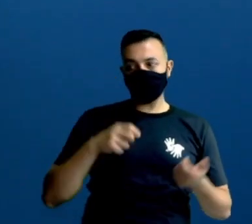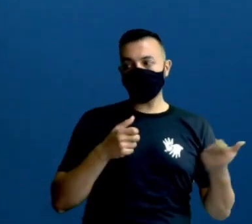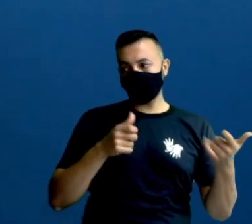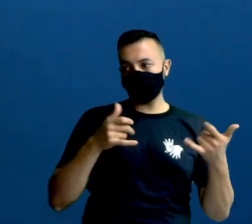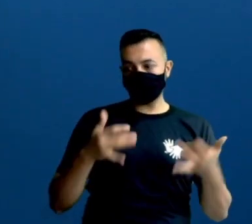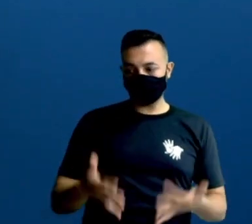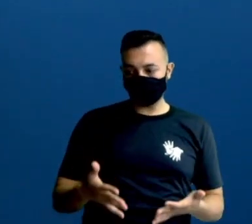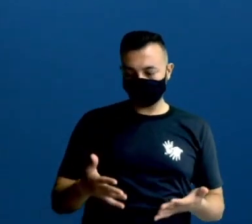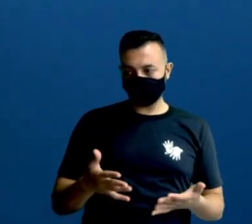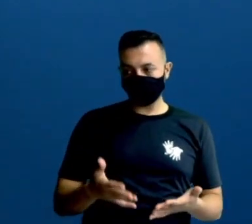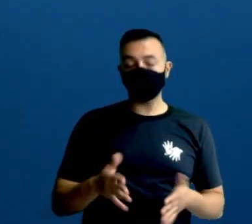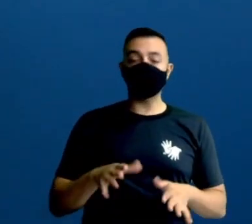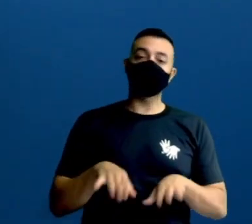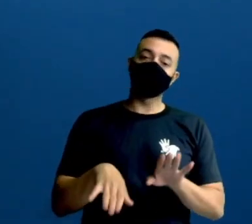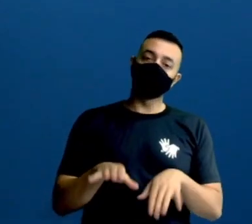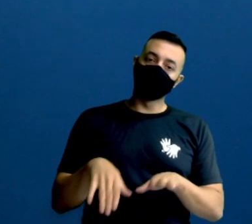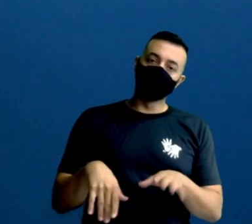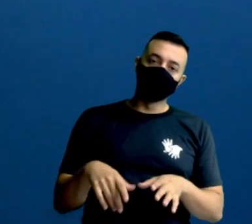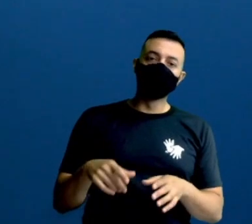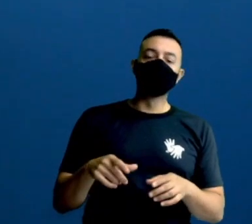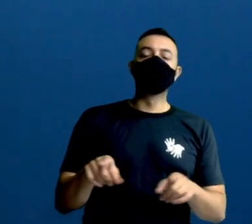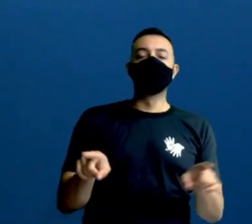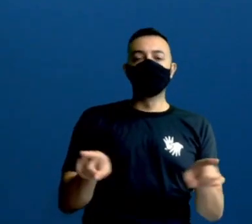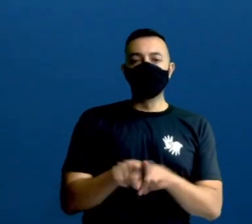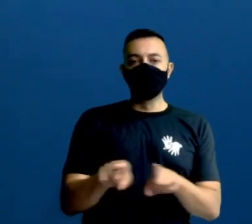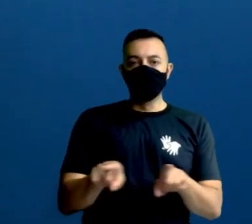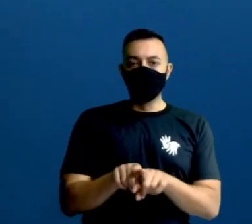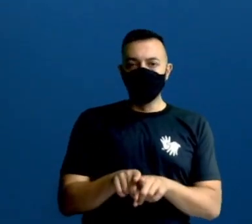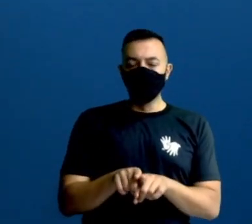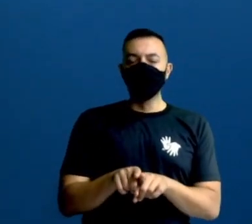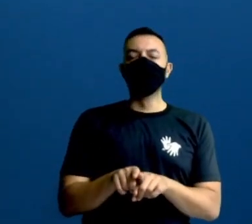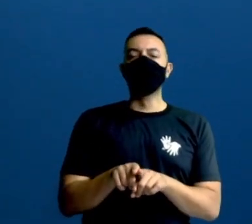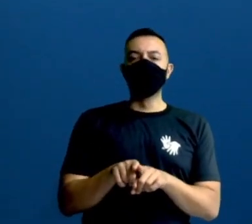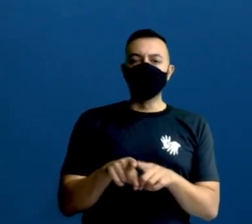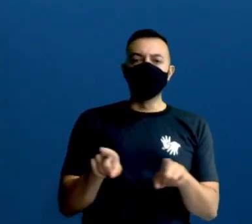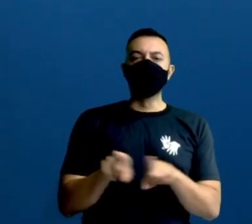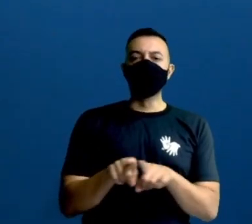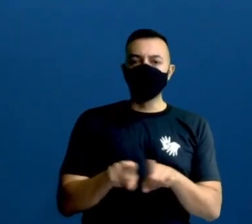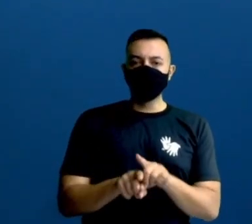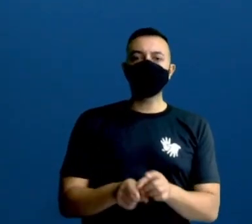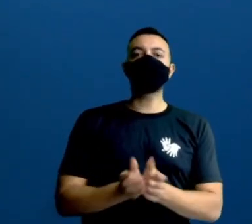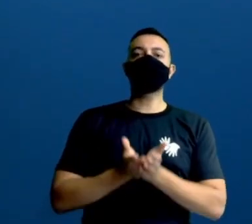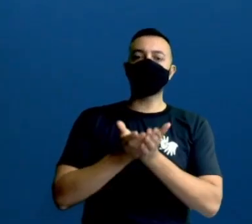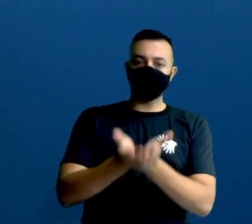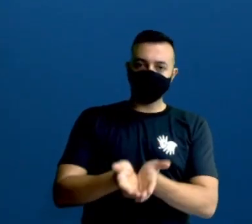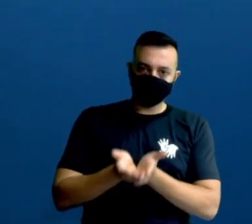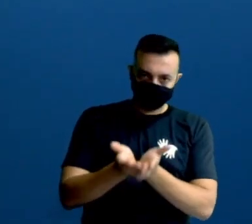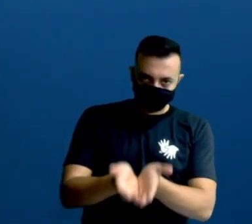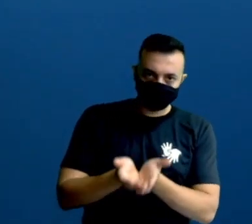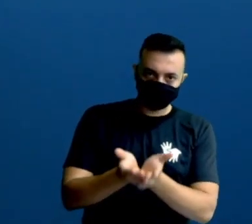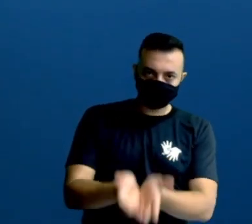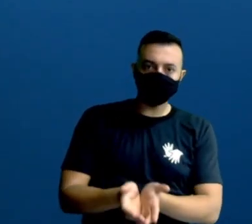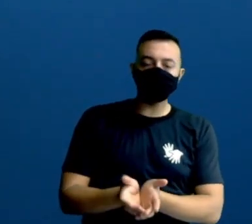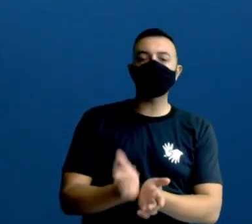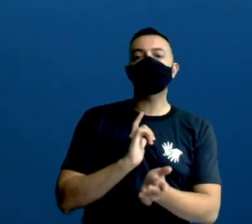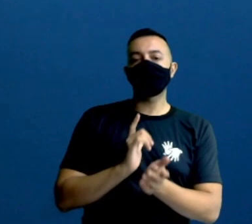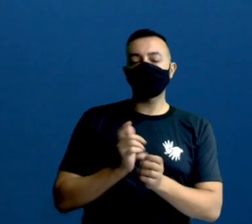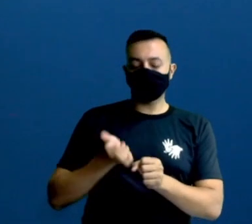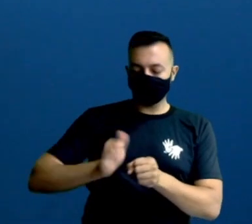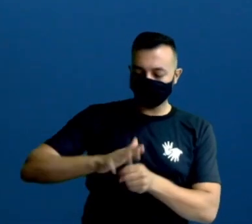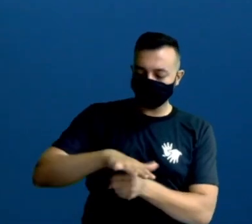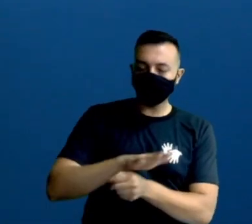vai dizer que provavelmente eles vieram também de barcos, de canoas. Tem várias ilhazinhas